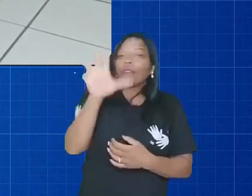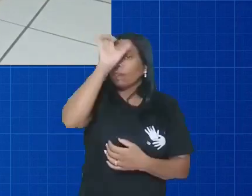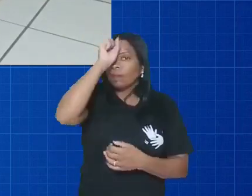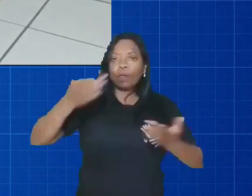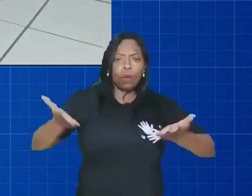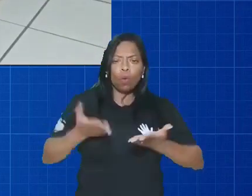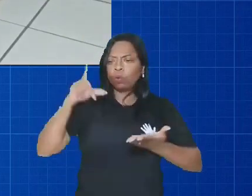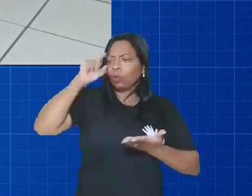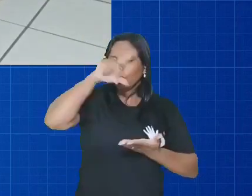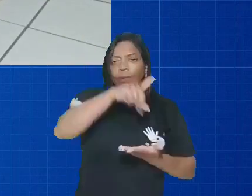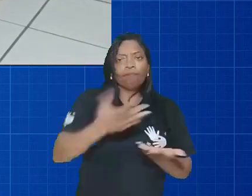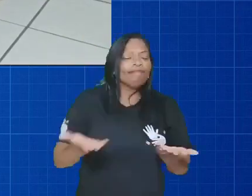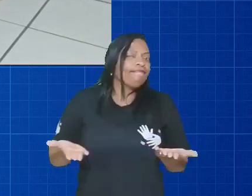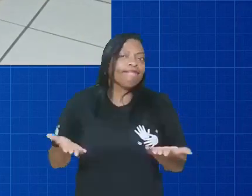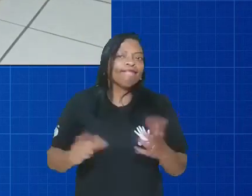acontecendo agora?